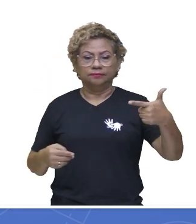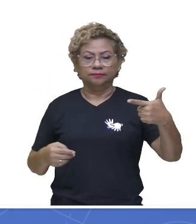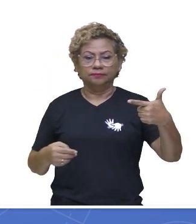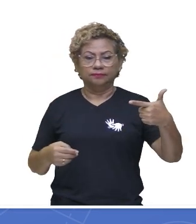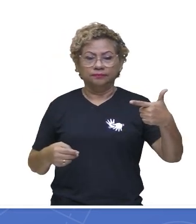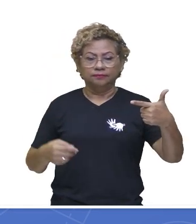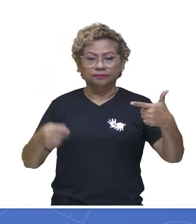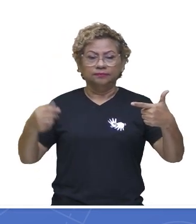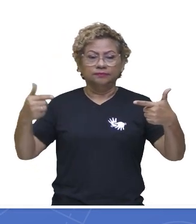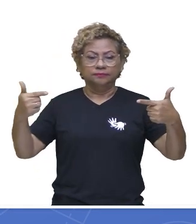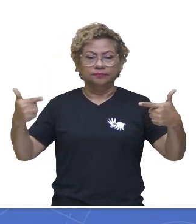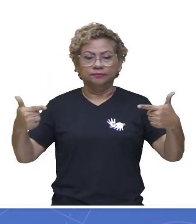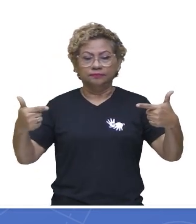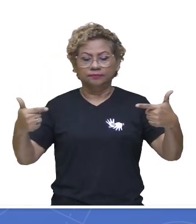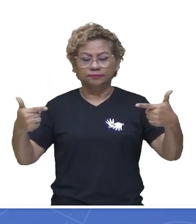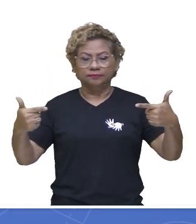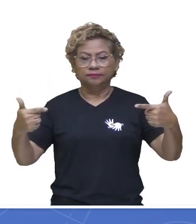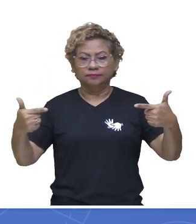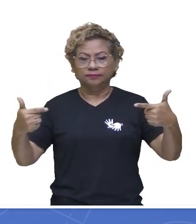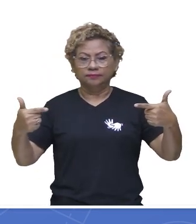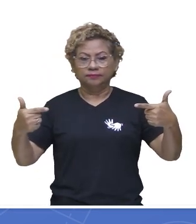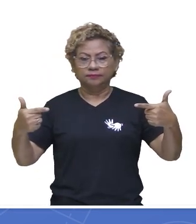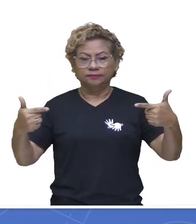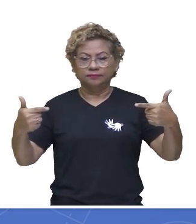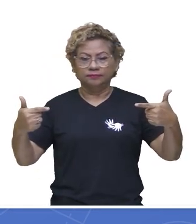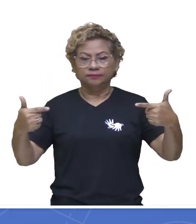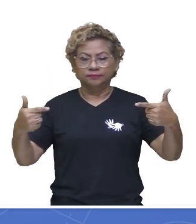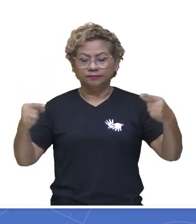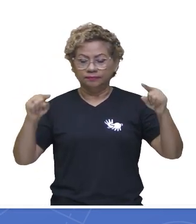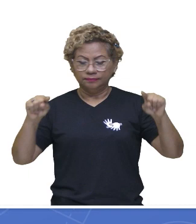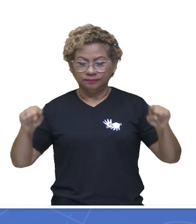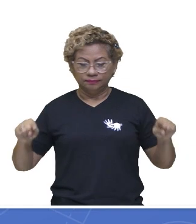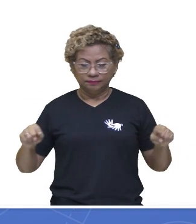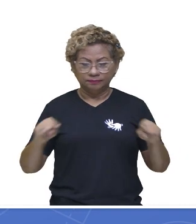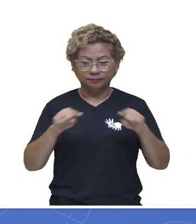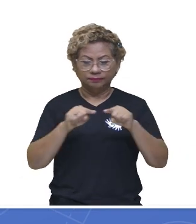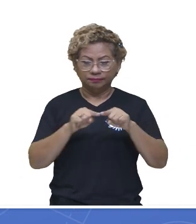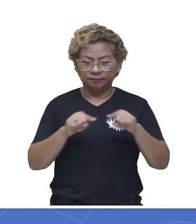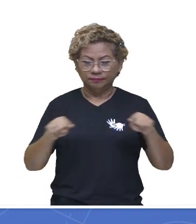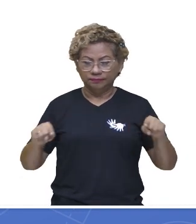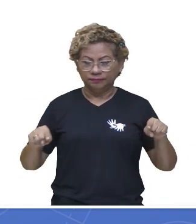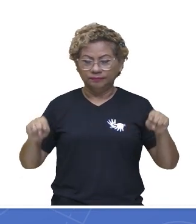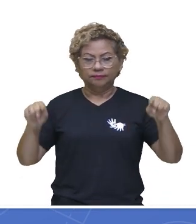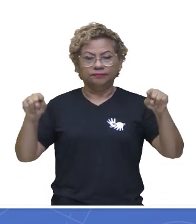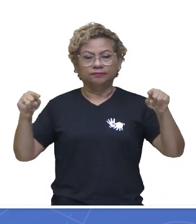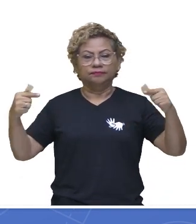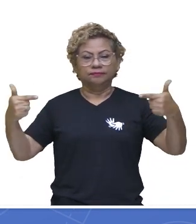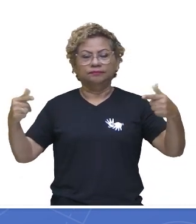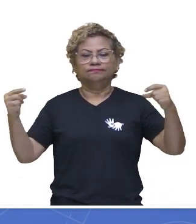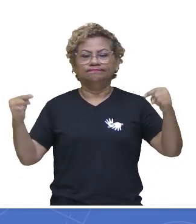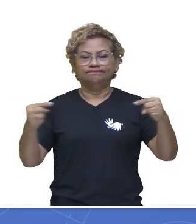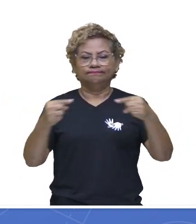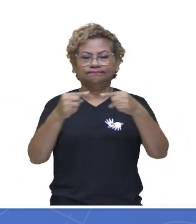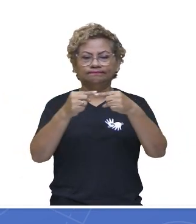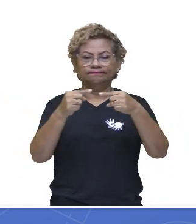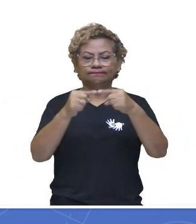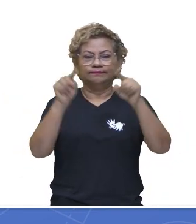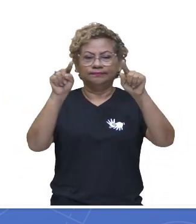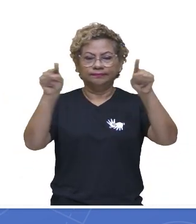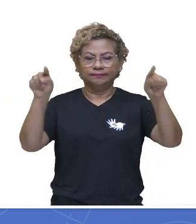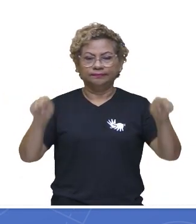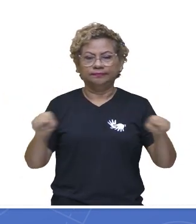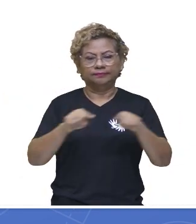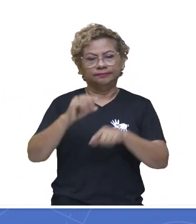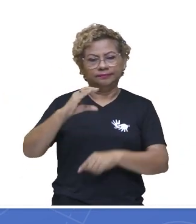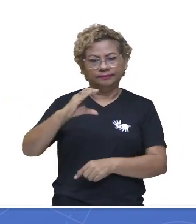Esses dois números da ponta, eles vão nos indicar que a matriz C, no